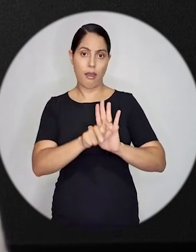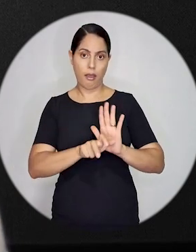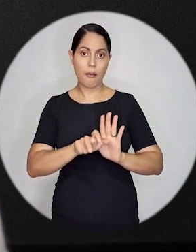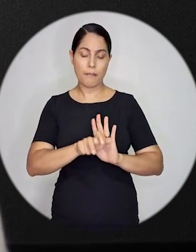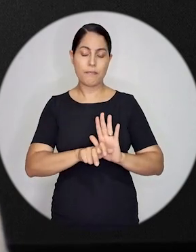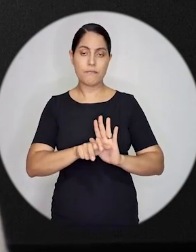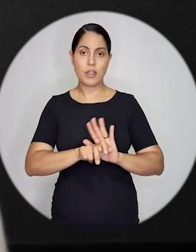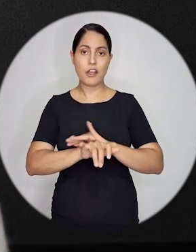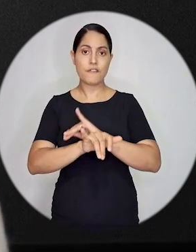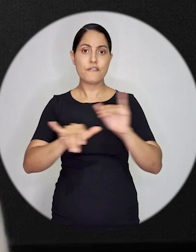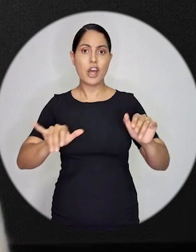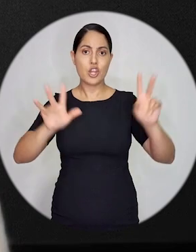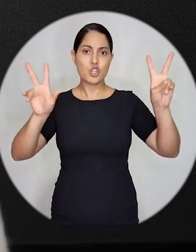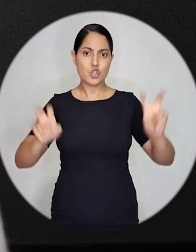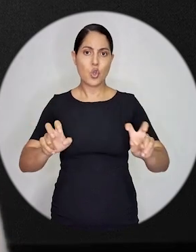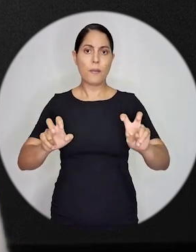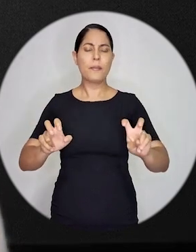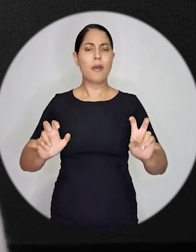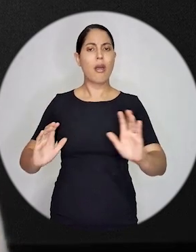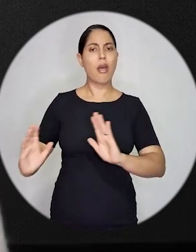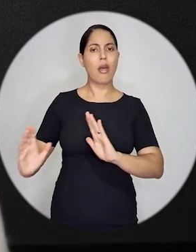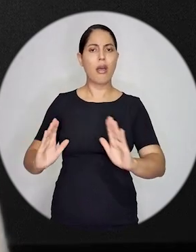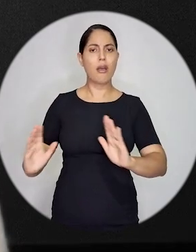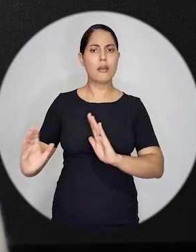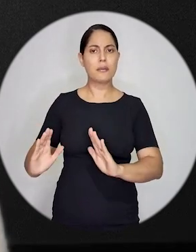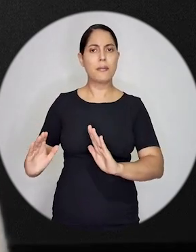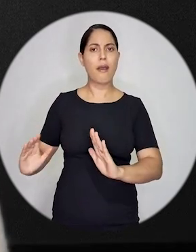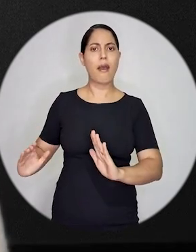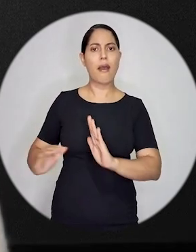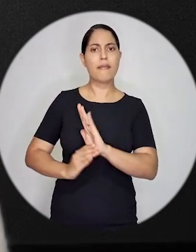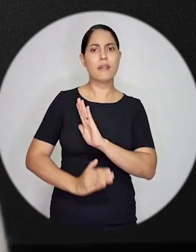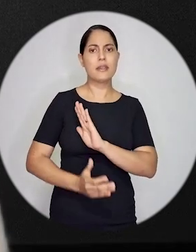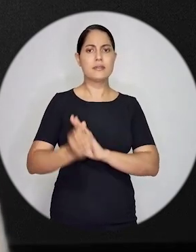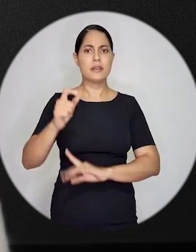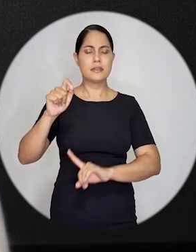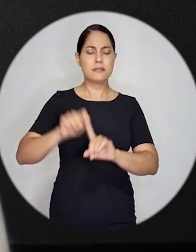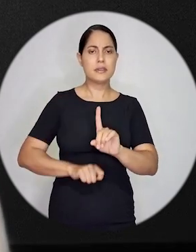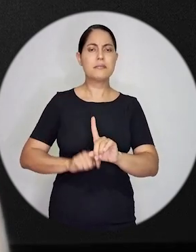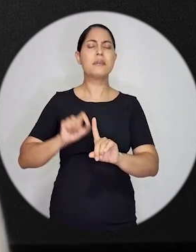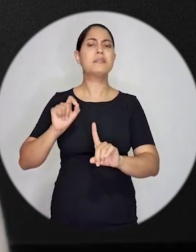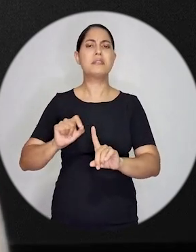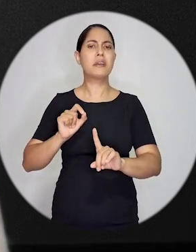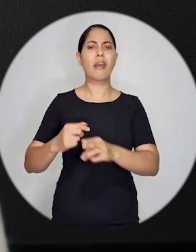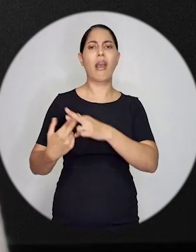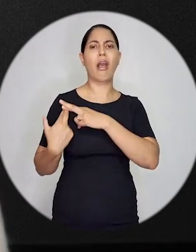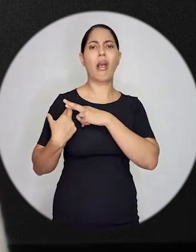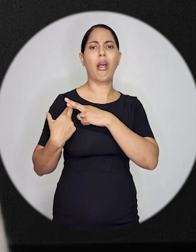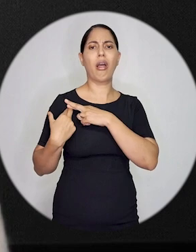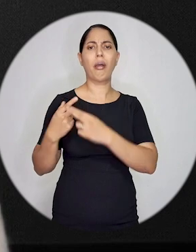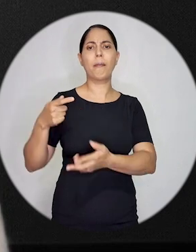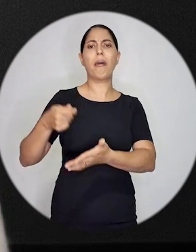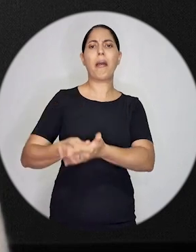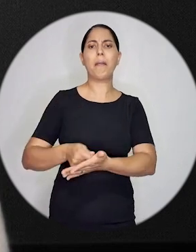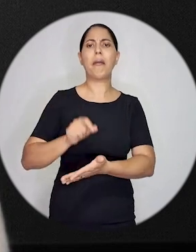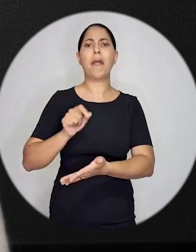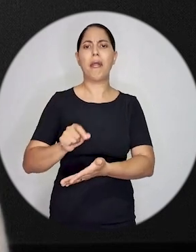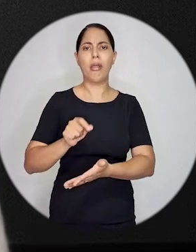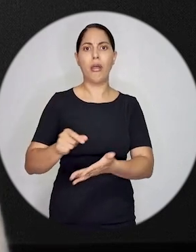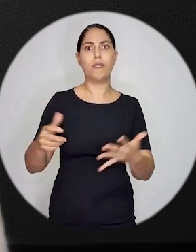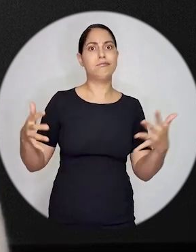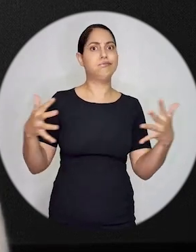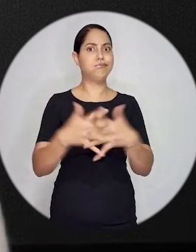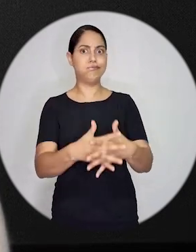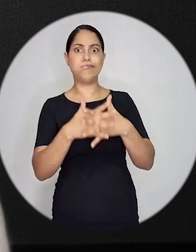fato de ela não indicar exatamente quem vai ser o responsável pelo pagamento tem inviabilizado muitas vezes e